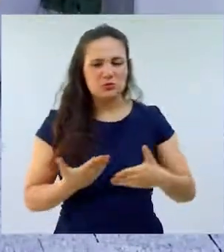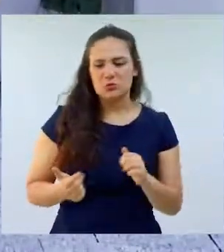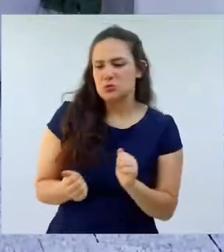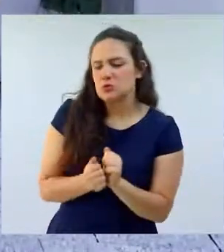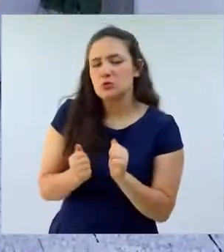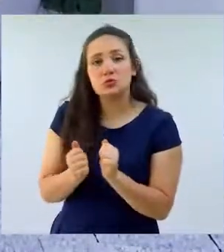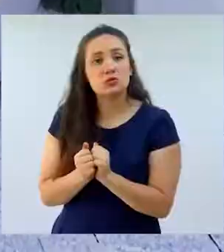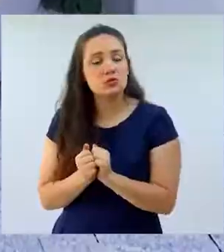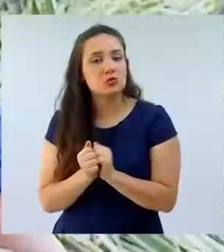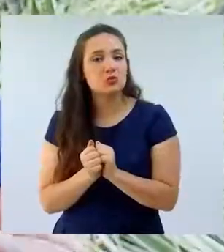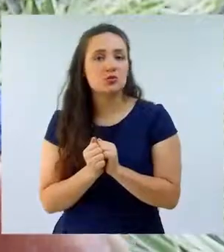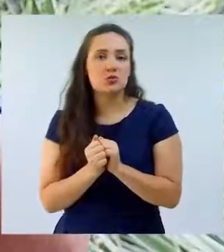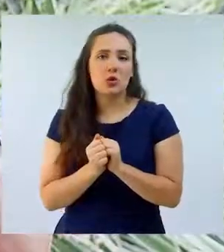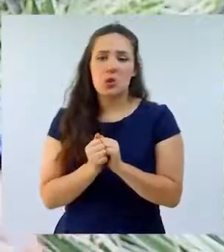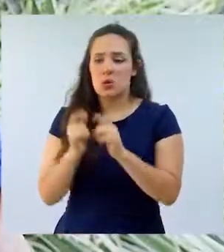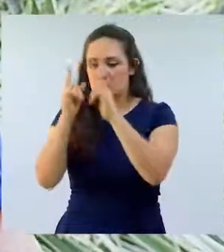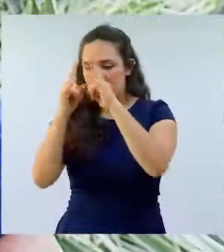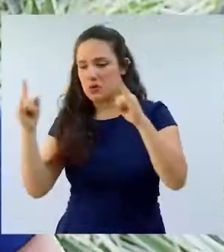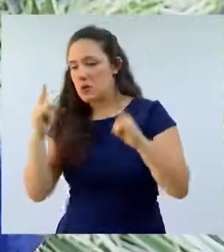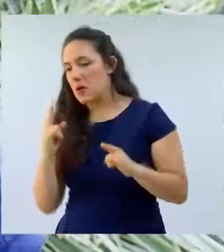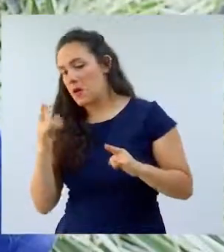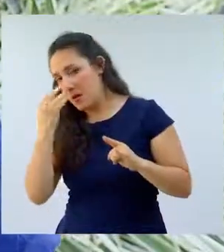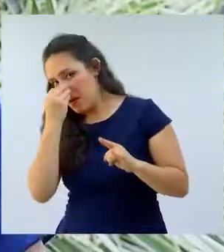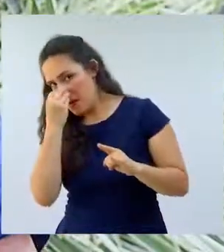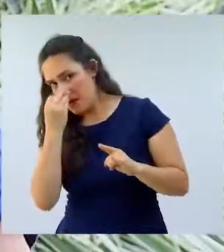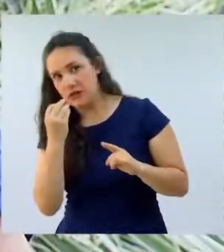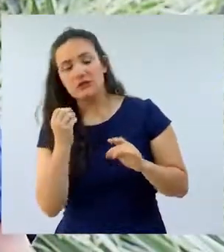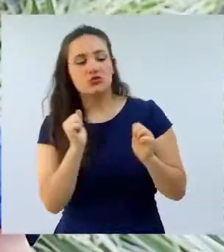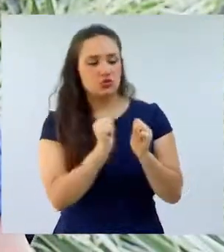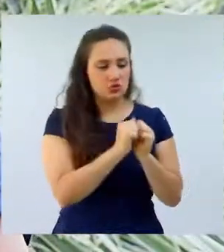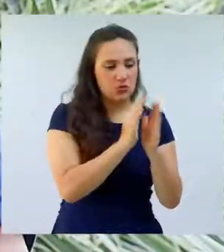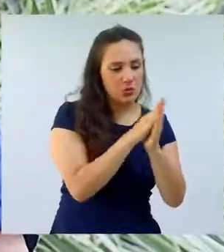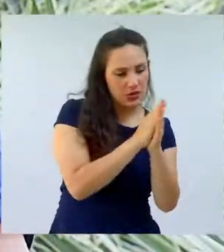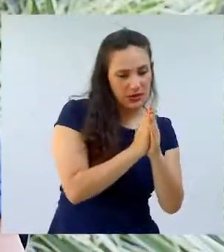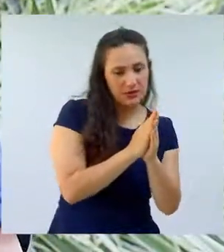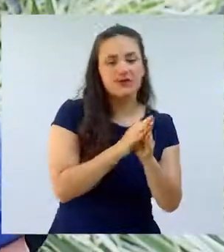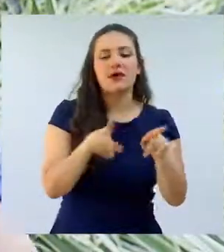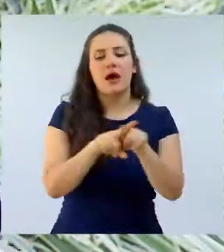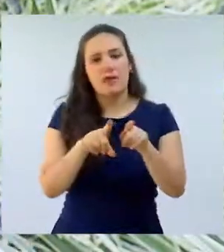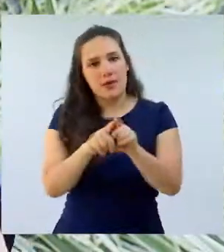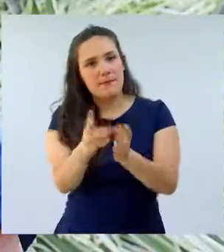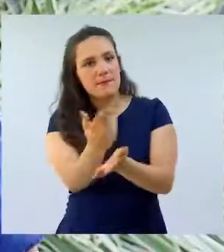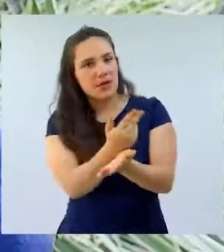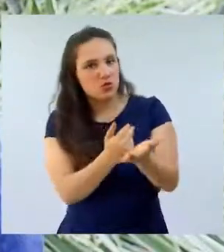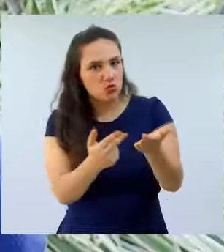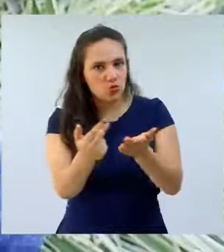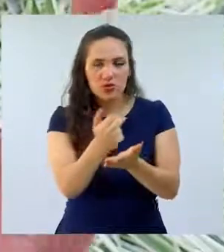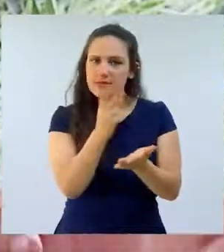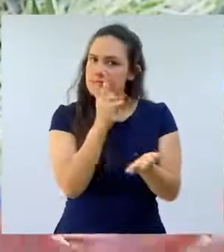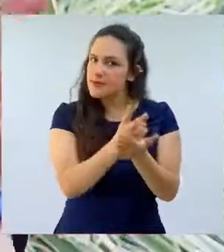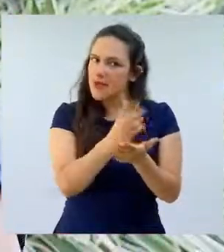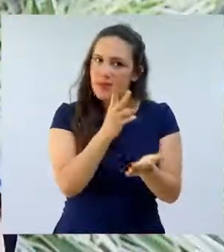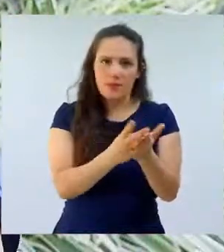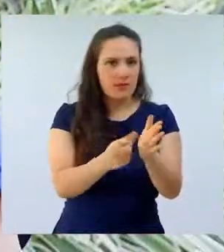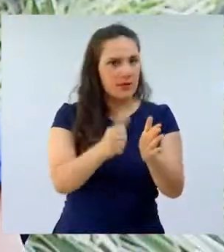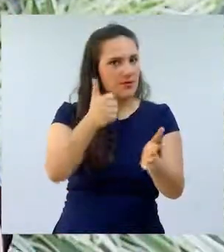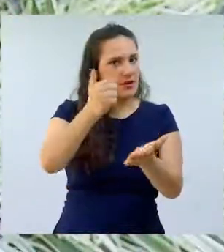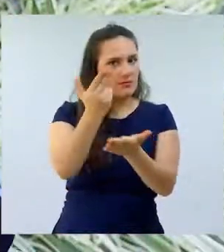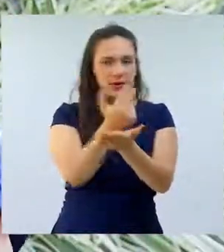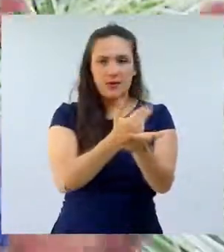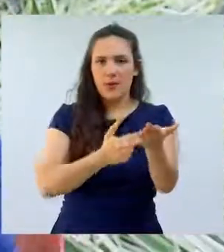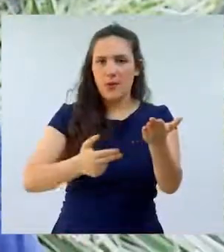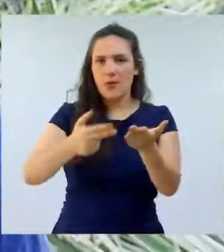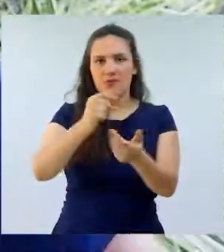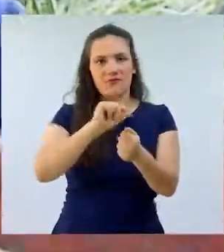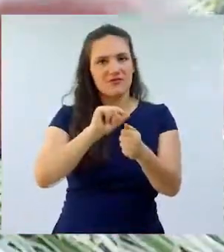coisa só, assim, e sempre com a pintura e a arte plástica em primeiro plano. Nunca deixei de ter ela em primeiro plano.